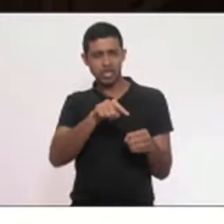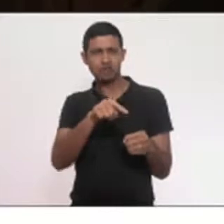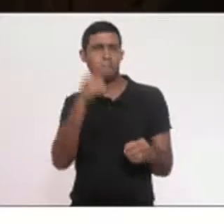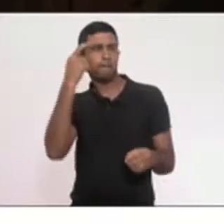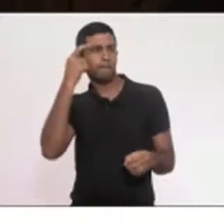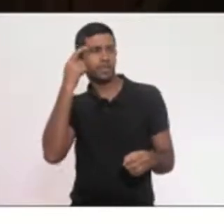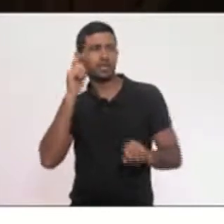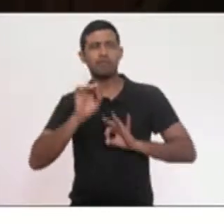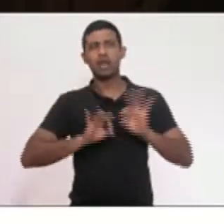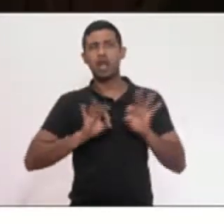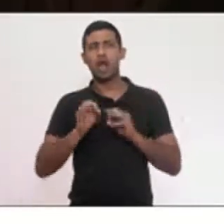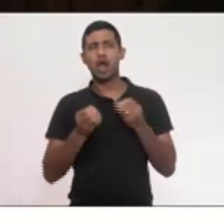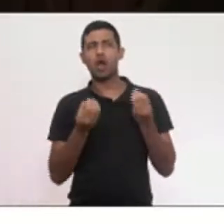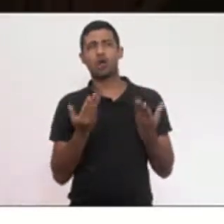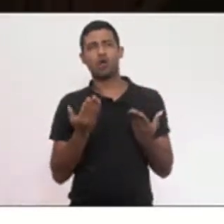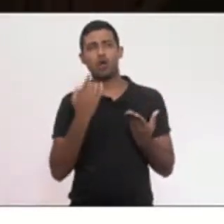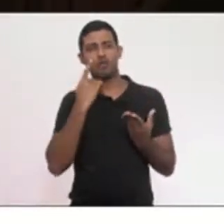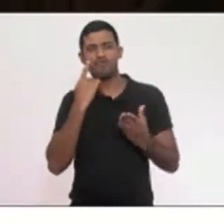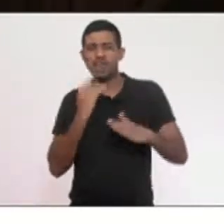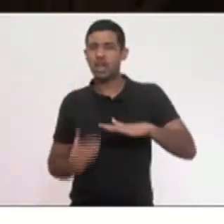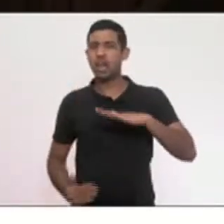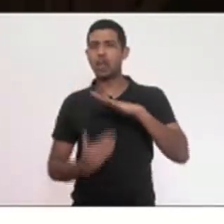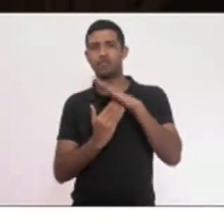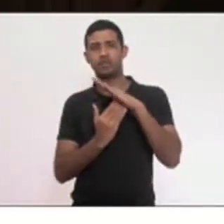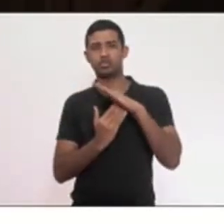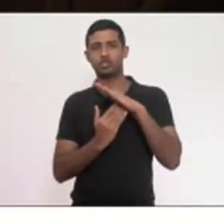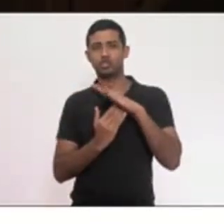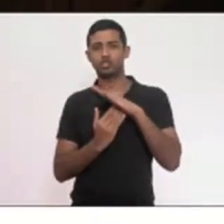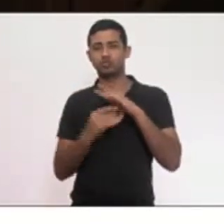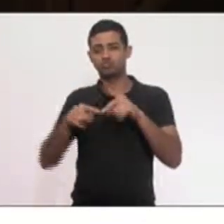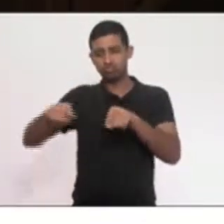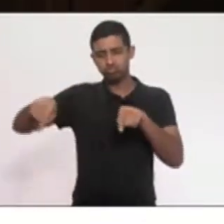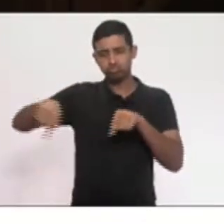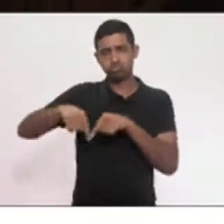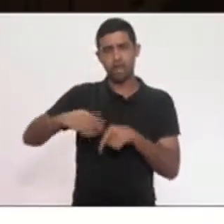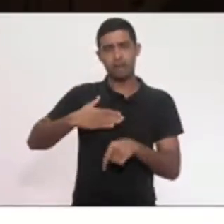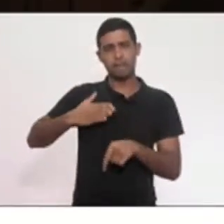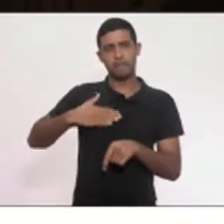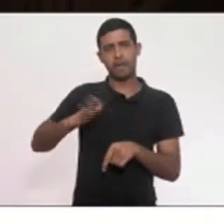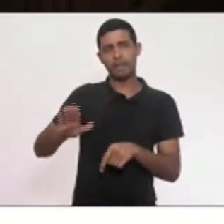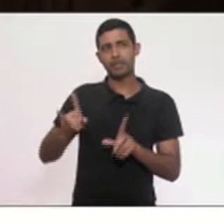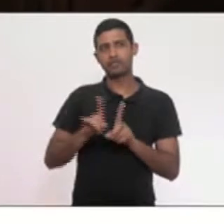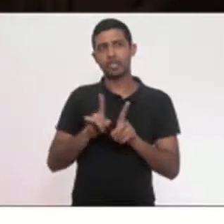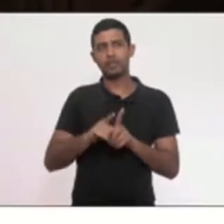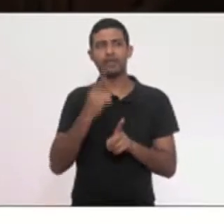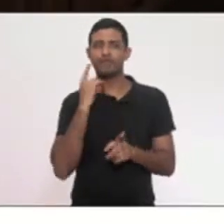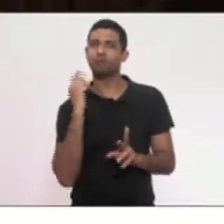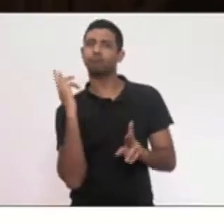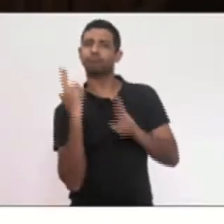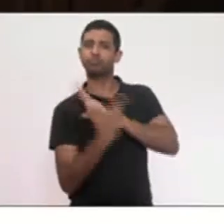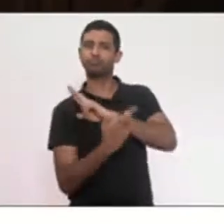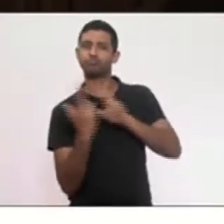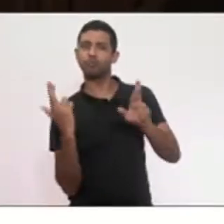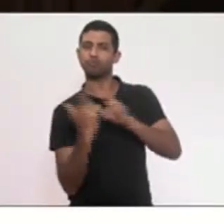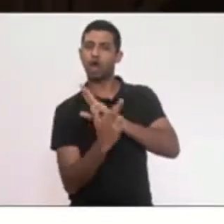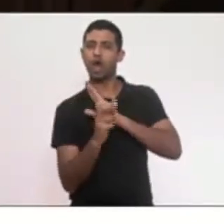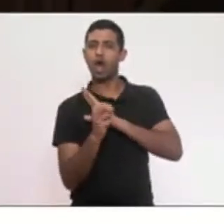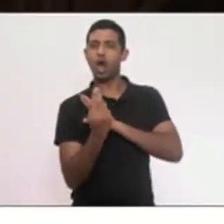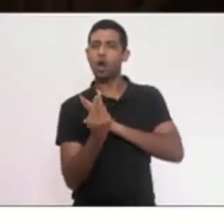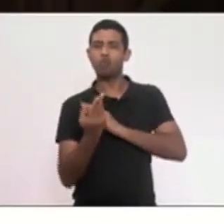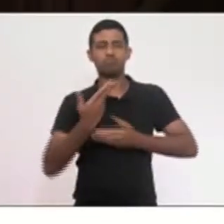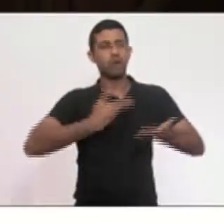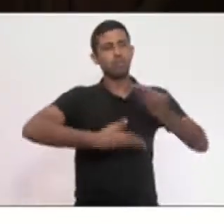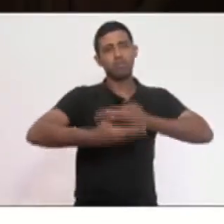não apenas nos limites do seu próprio território, mas nas suas correlações ou conurbanizações